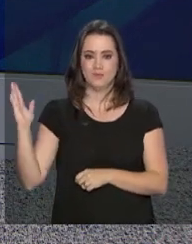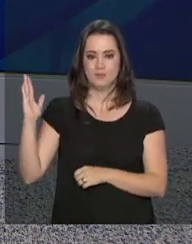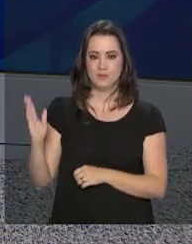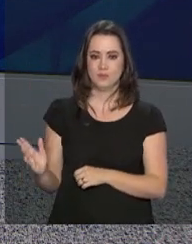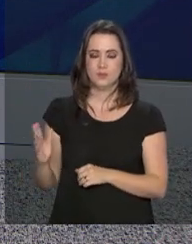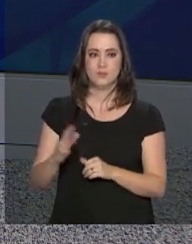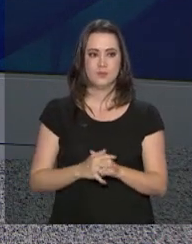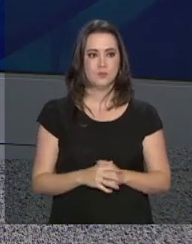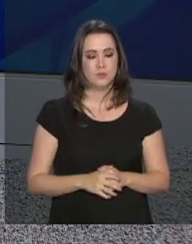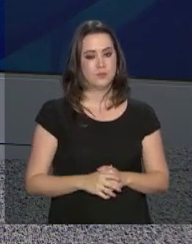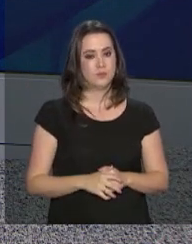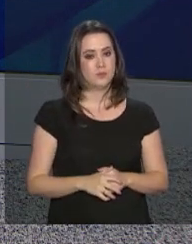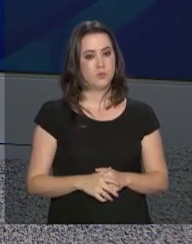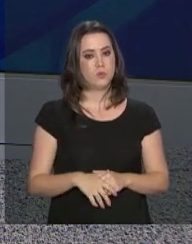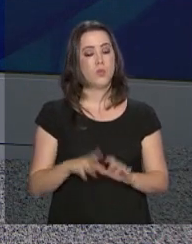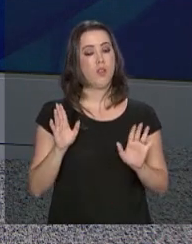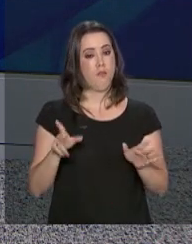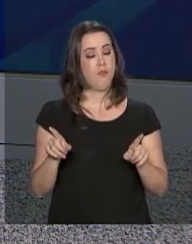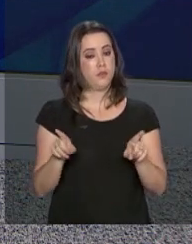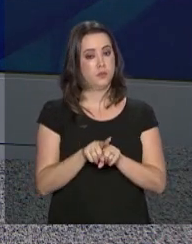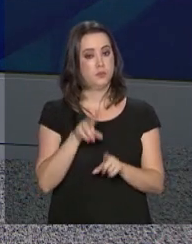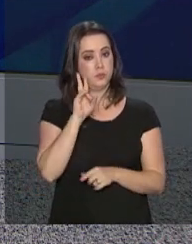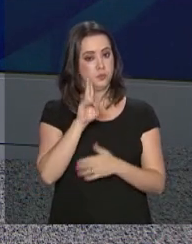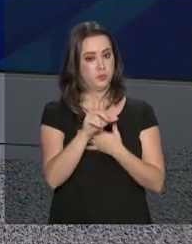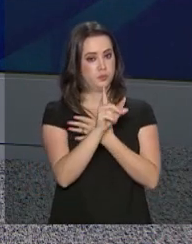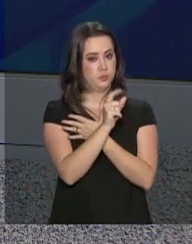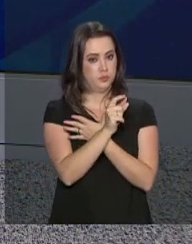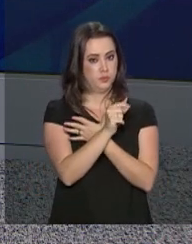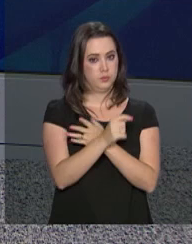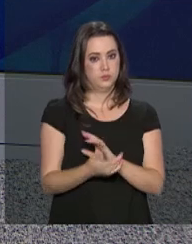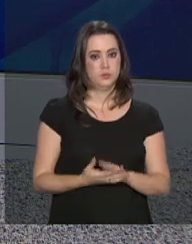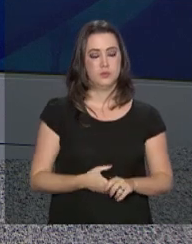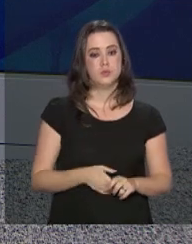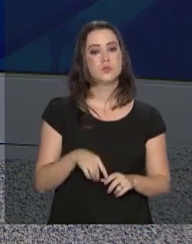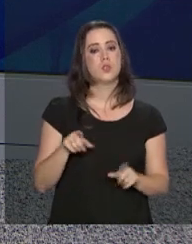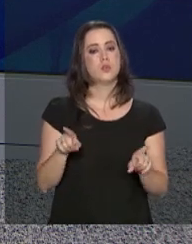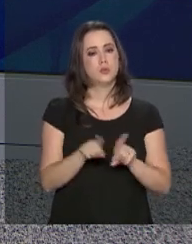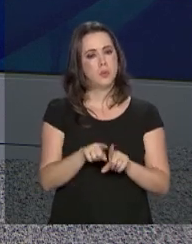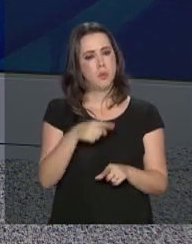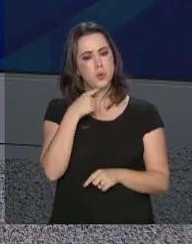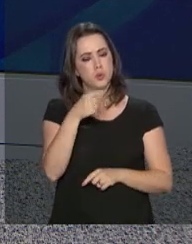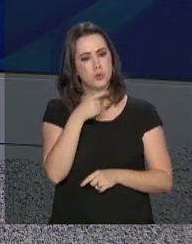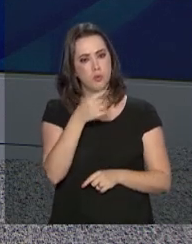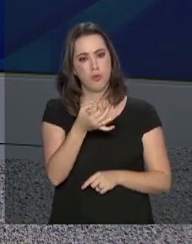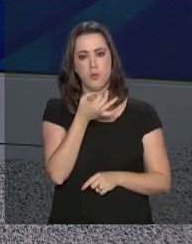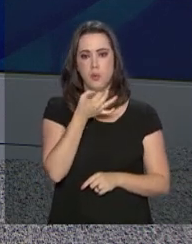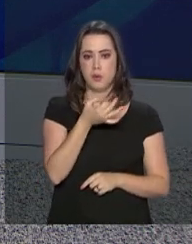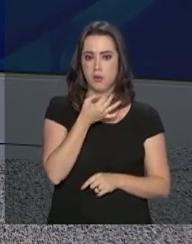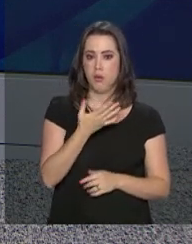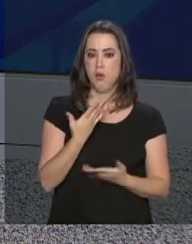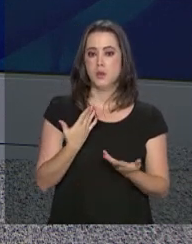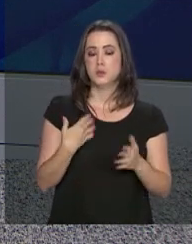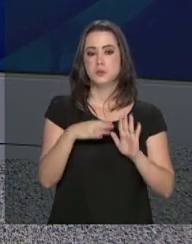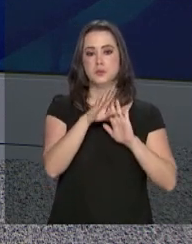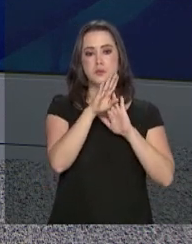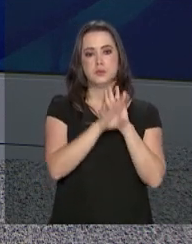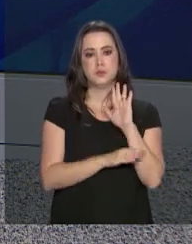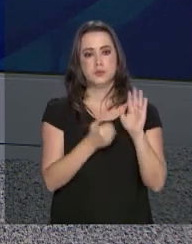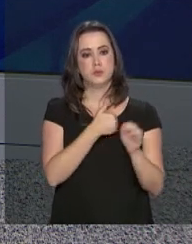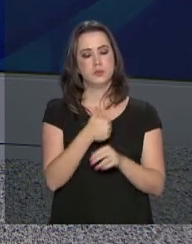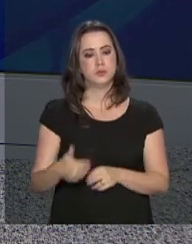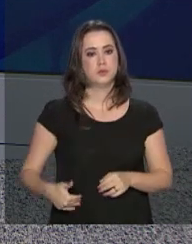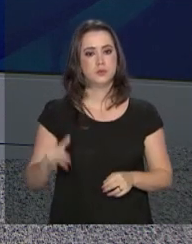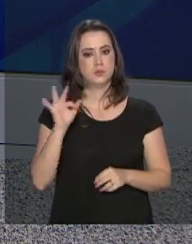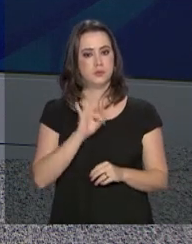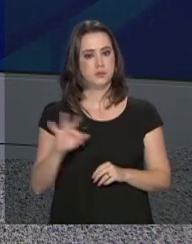estão em nosso canal no YouTube. Acesse também o nosso perfil no Twitter e você pode ainda mandar sugestões de reportagens ou dúvidas